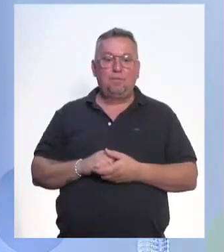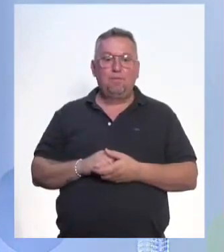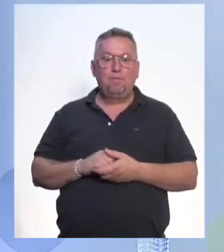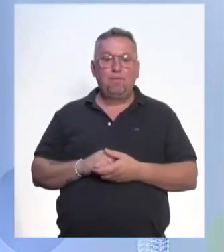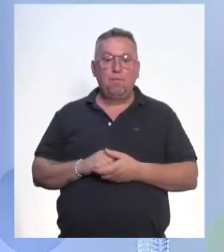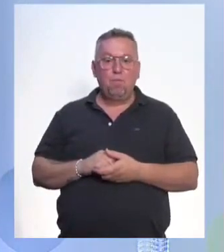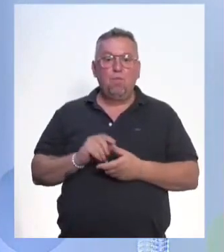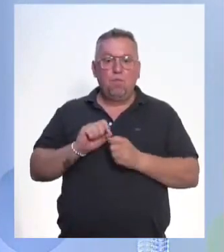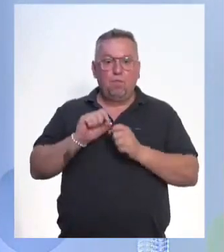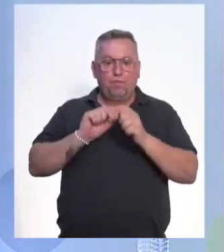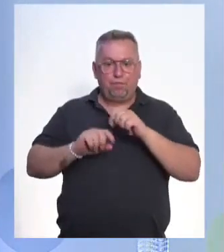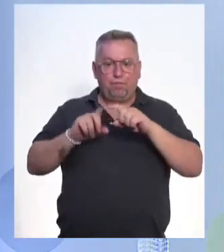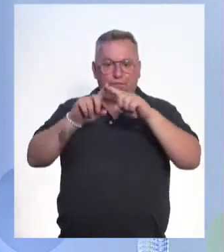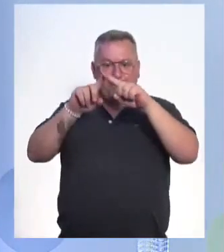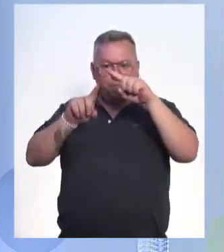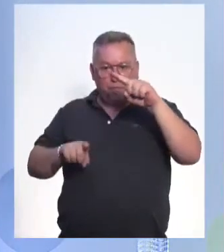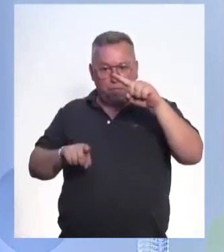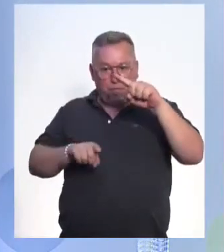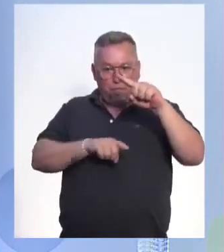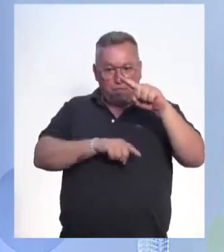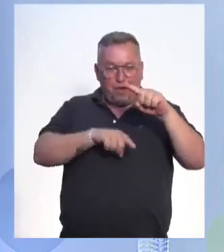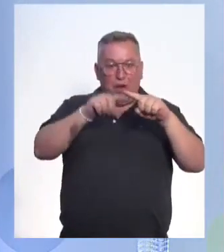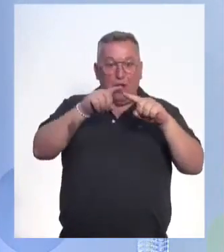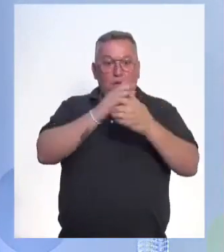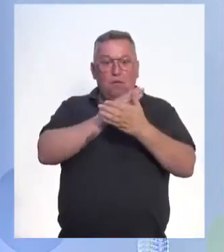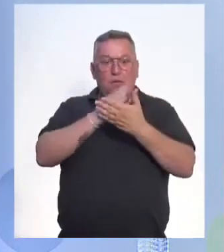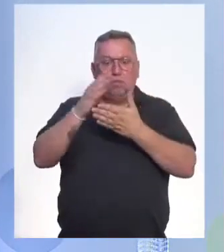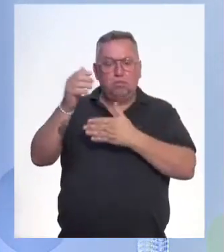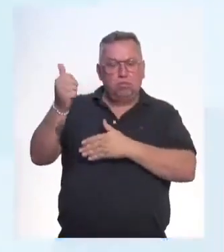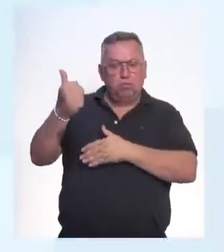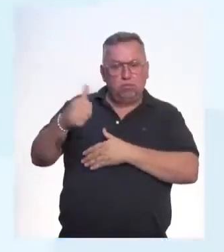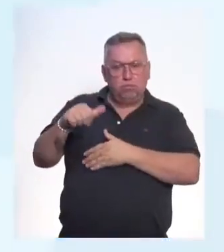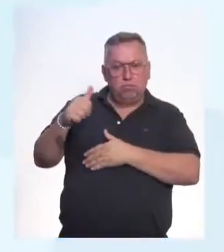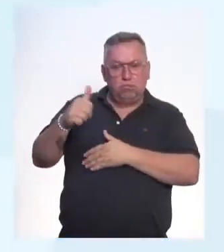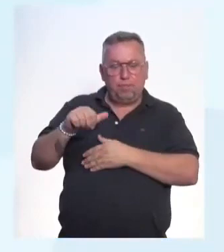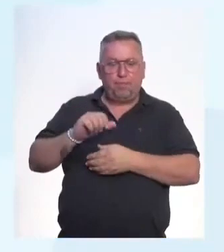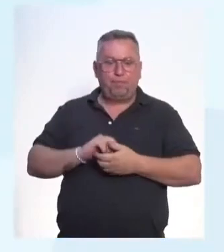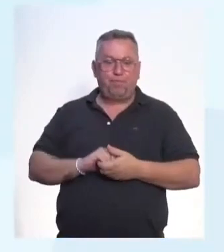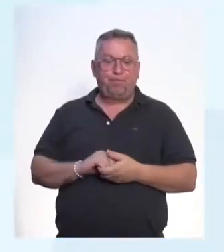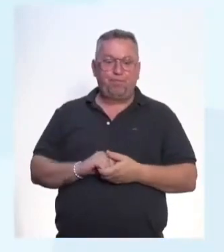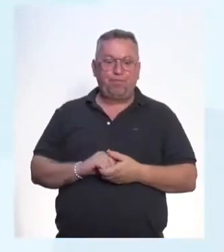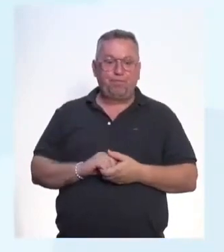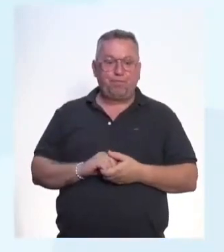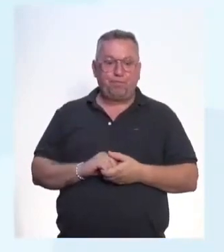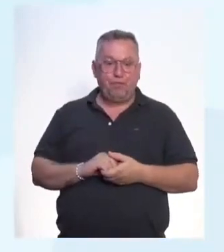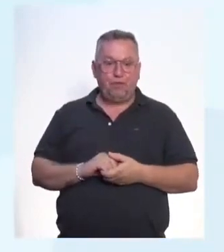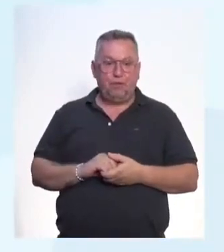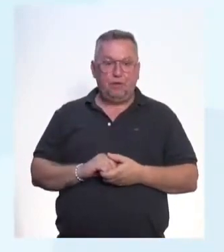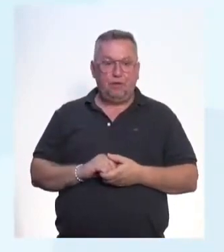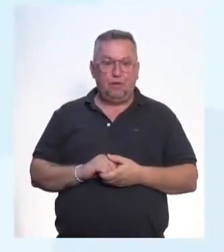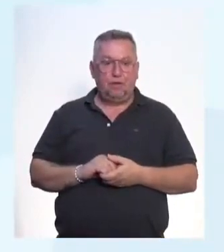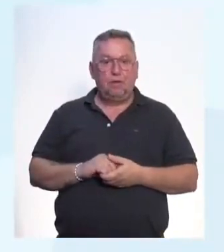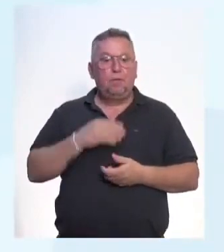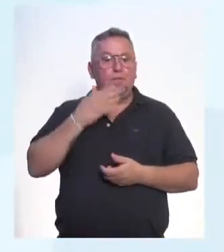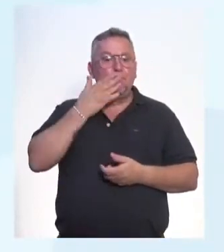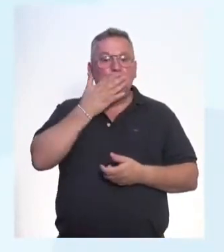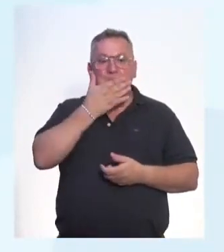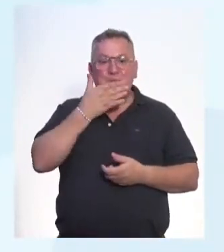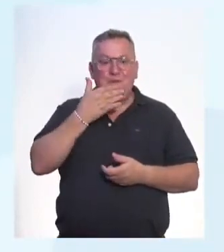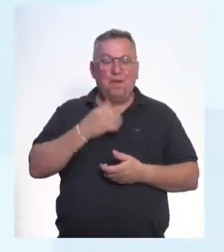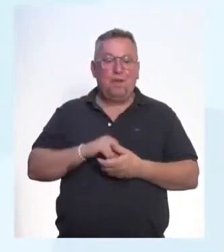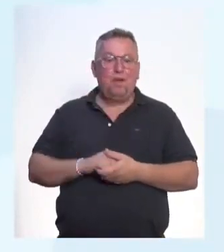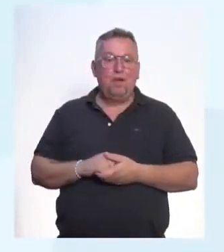vou reproduzir o triângulo para a gente começar a analisar o que a gente tem. Professora Roberta, você me ajuda nas medidas?